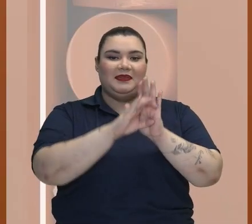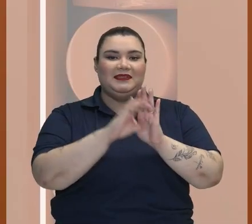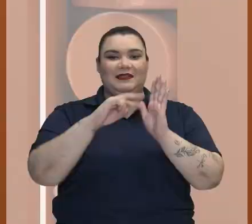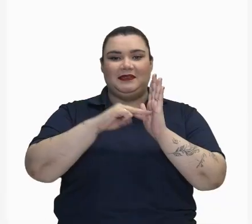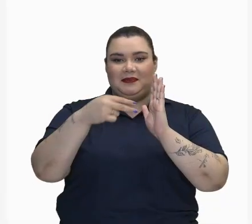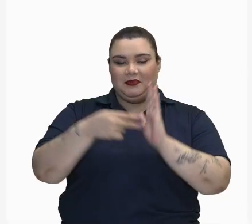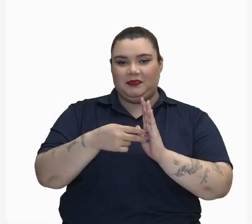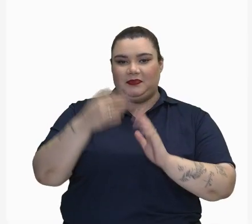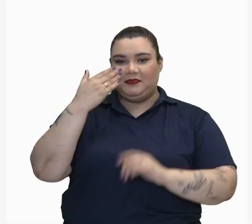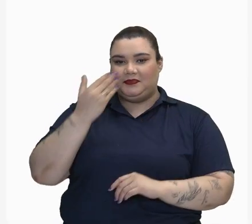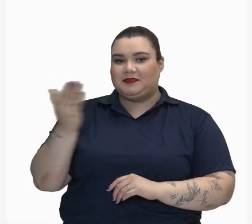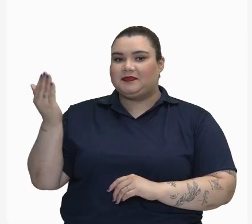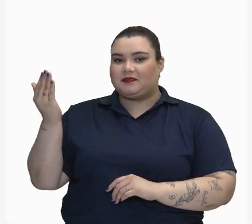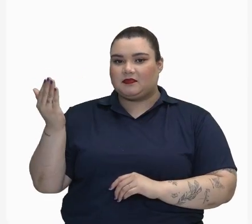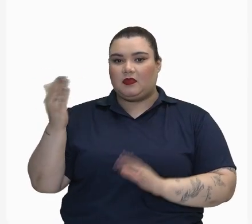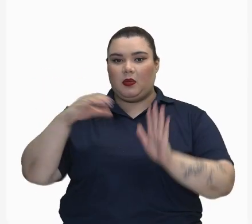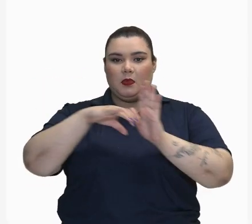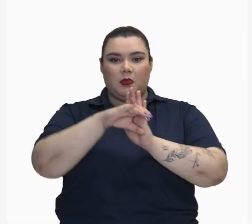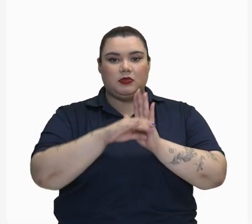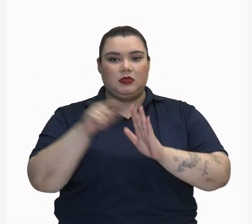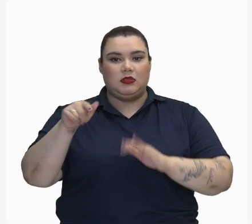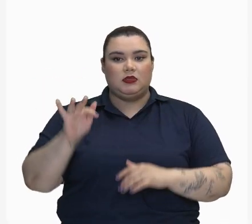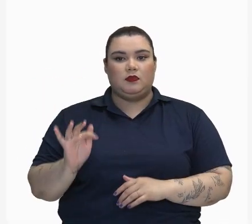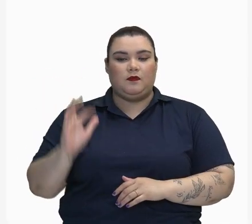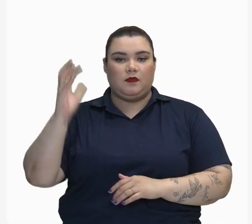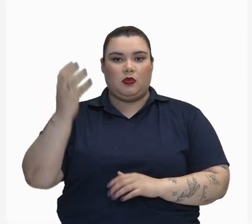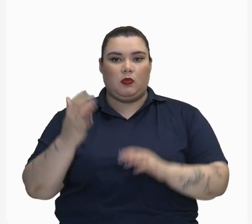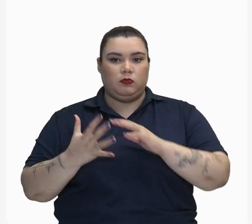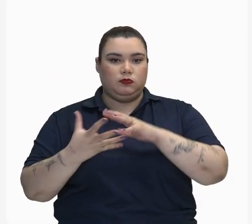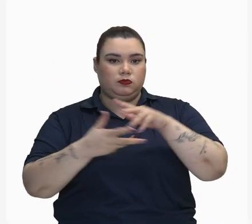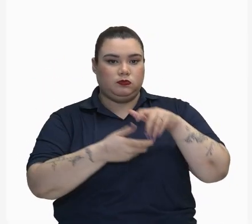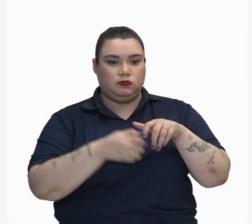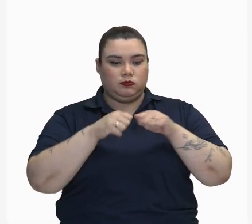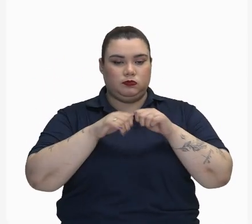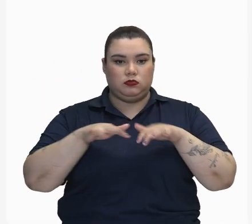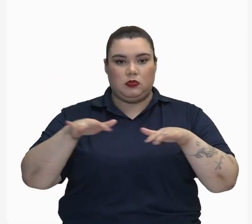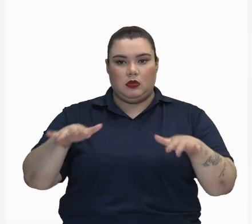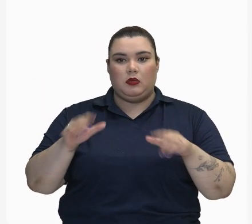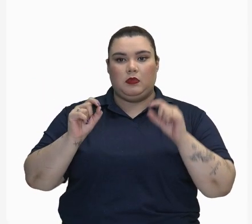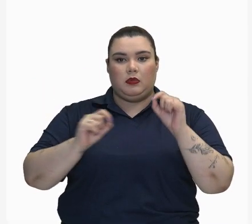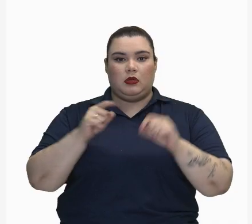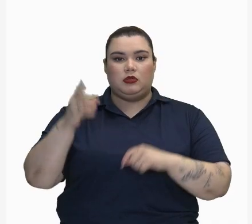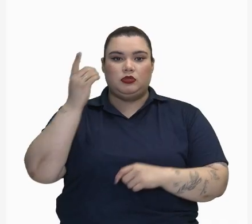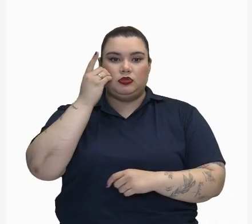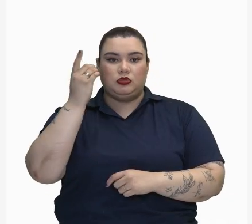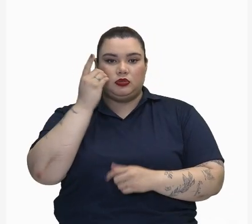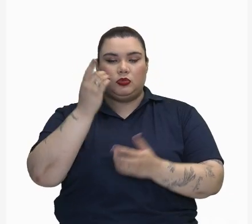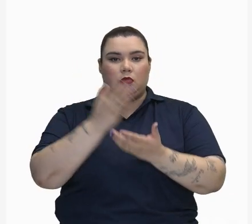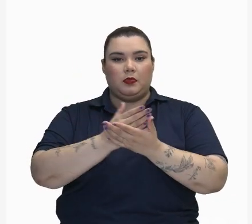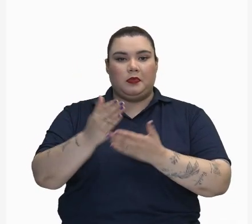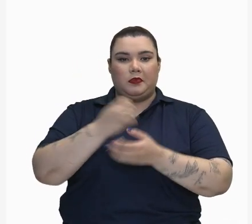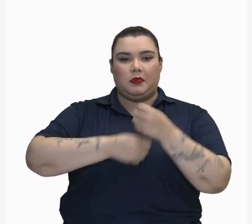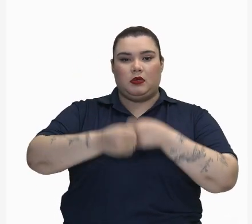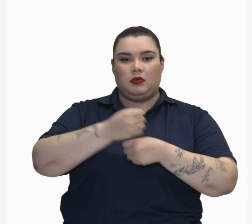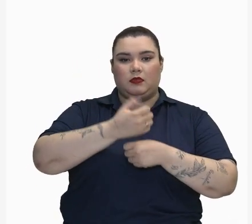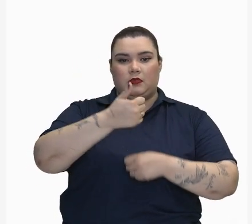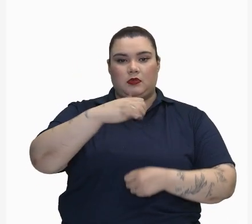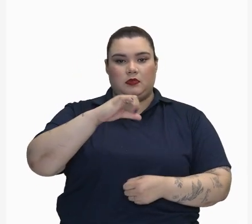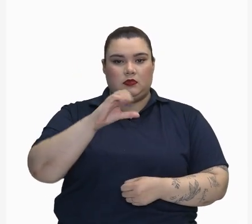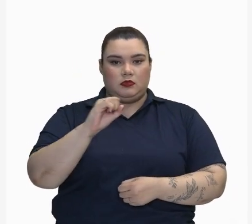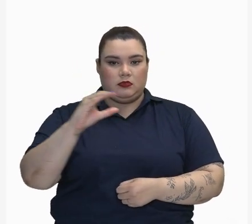globalização. Então, a conceituação do fenômeno da globalização, ela vai datar da década de